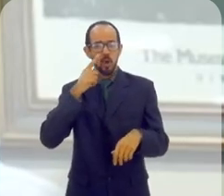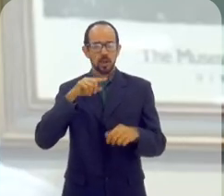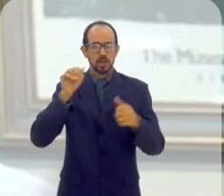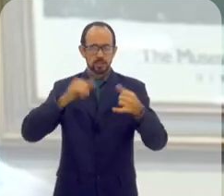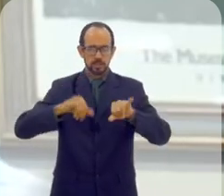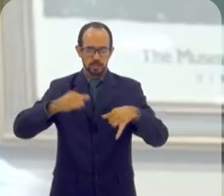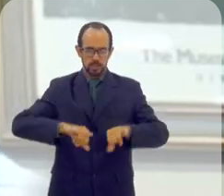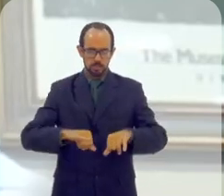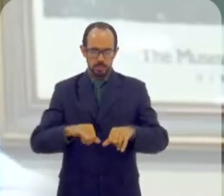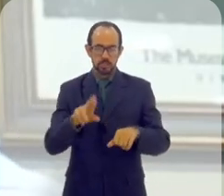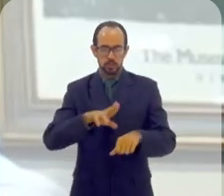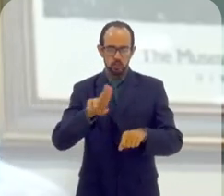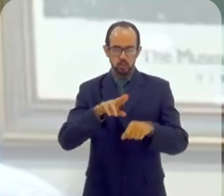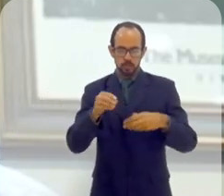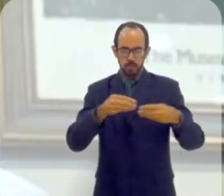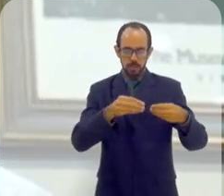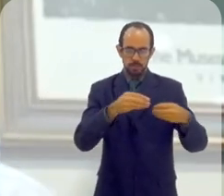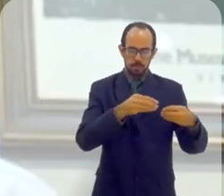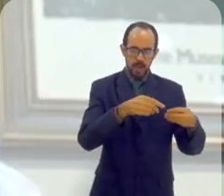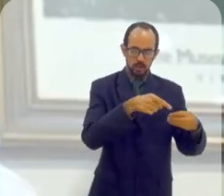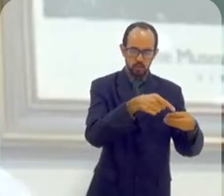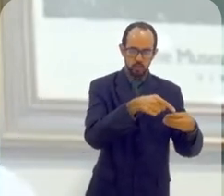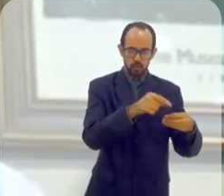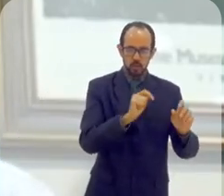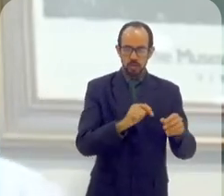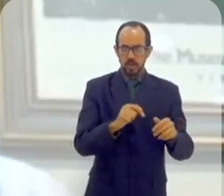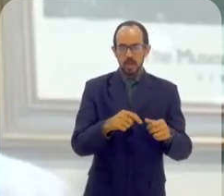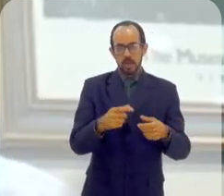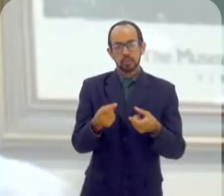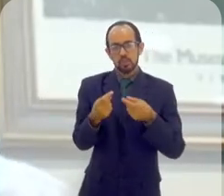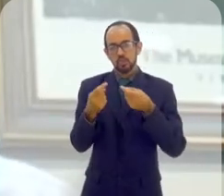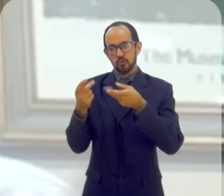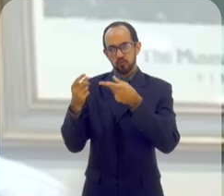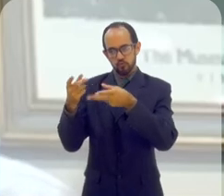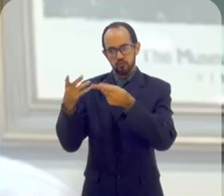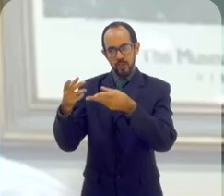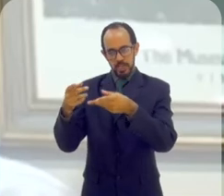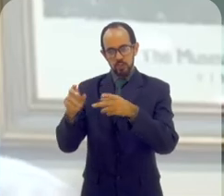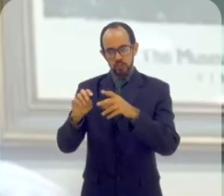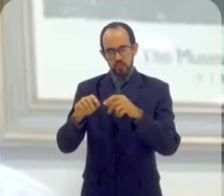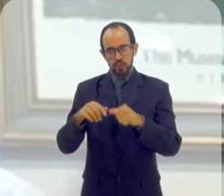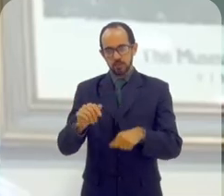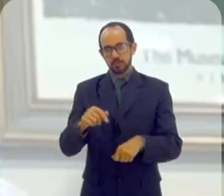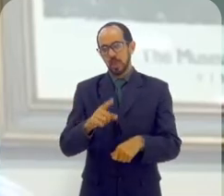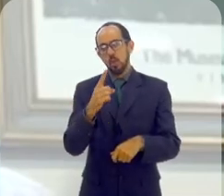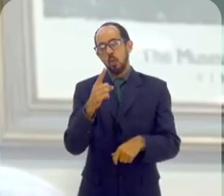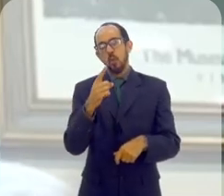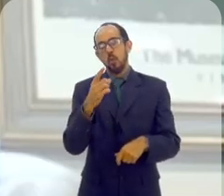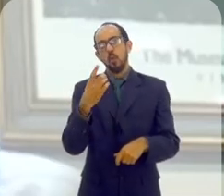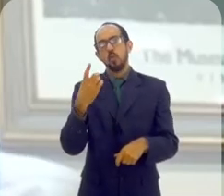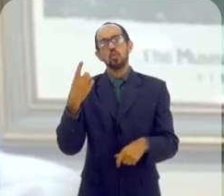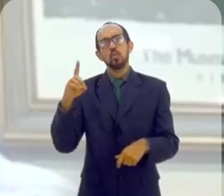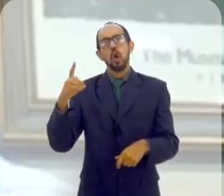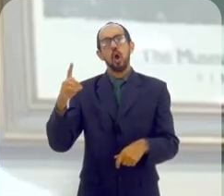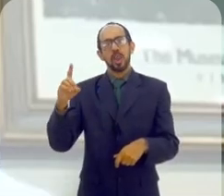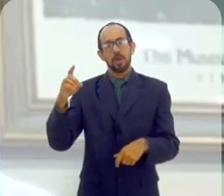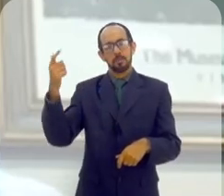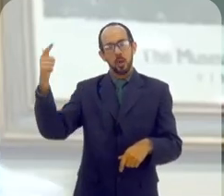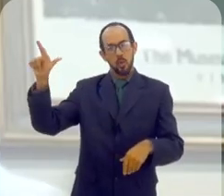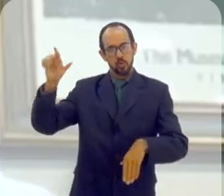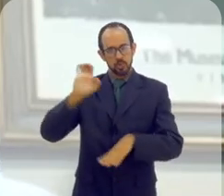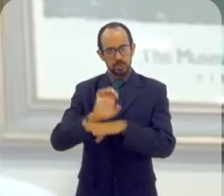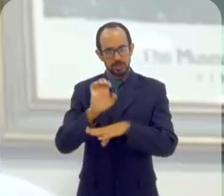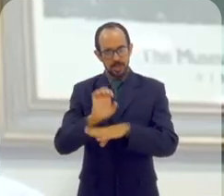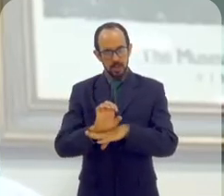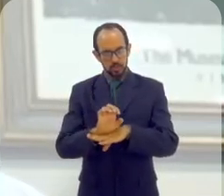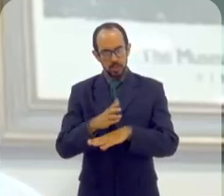que são usados para fazer as embalagens plásticas nós mandamos Praticamente em ordem de grandeza para dar uma referência tipo é um dólar esse produto